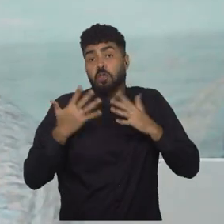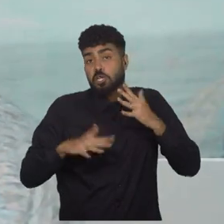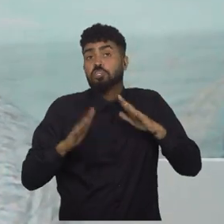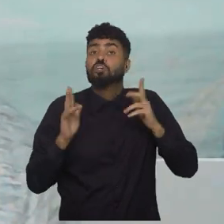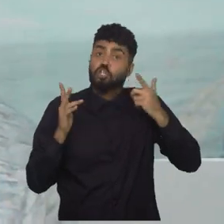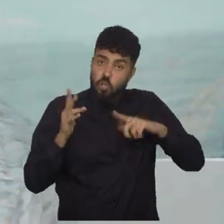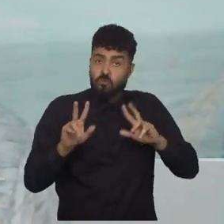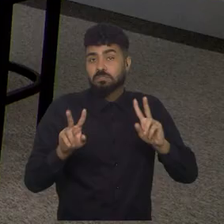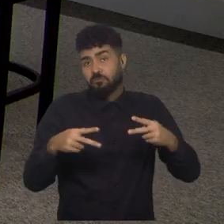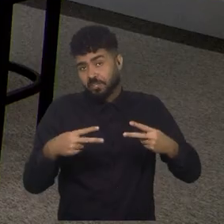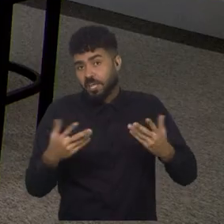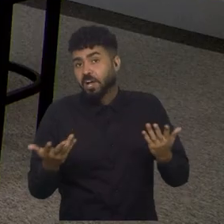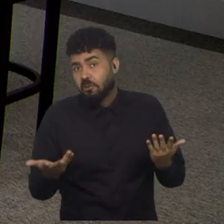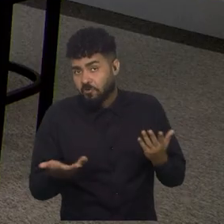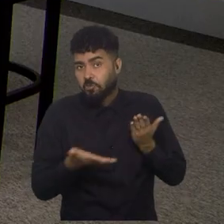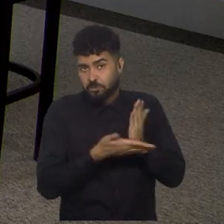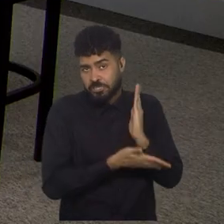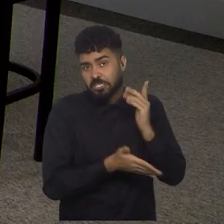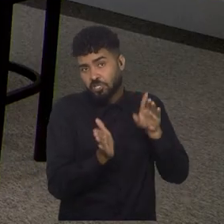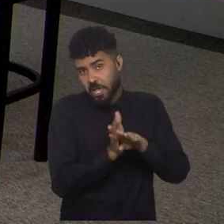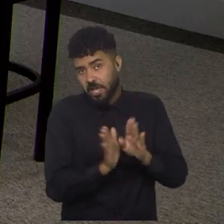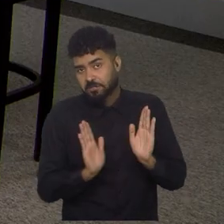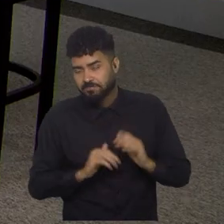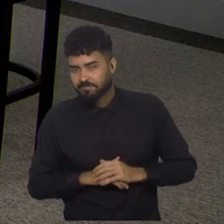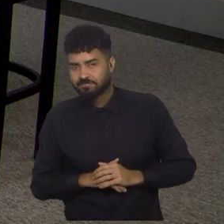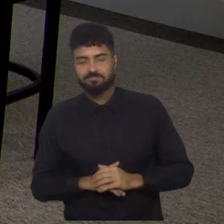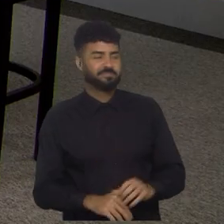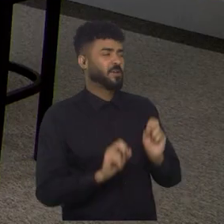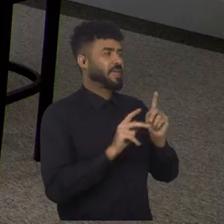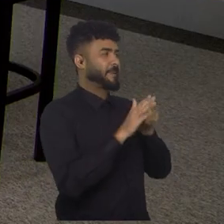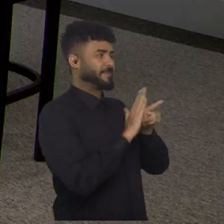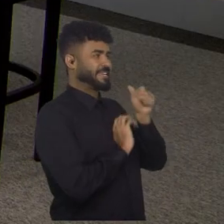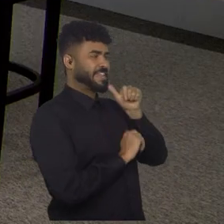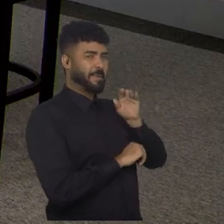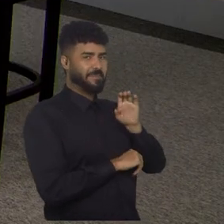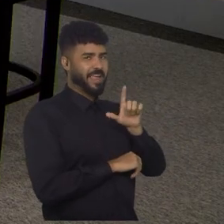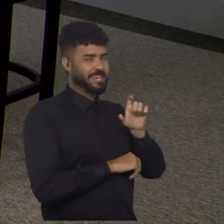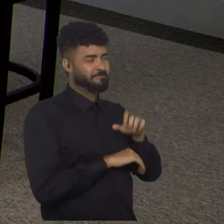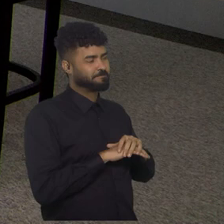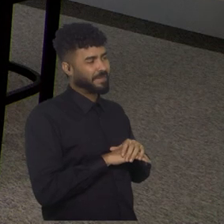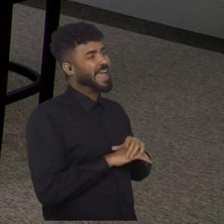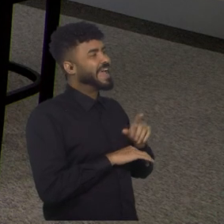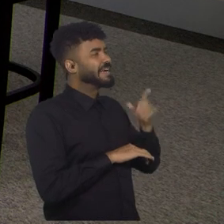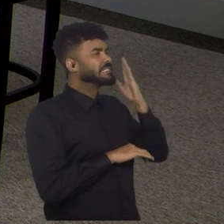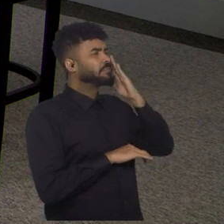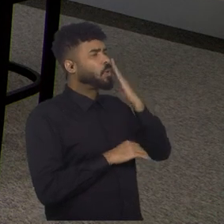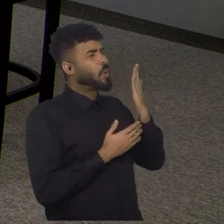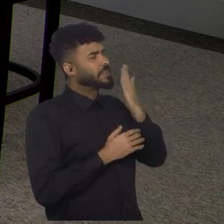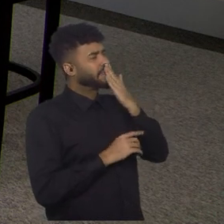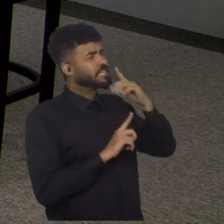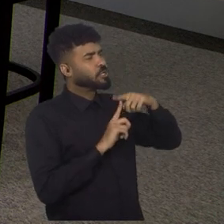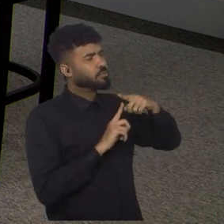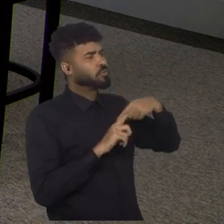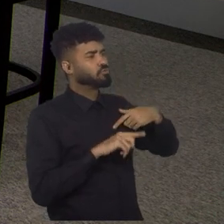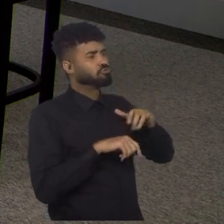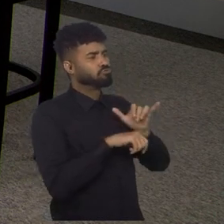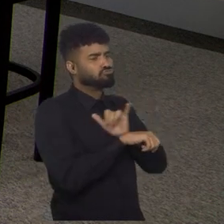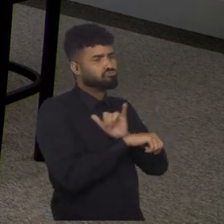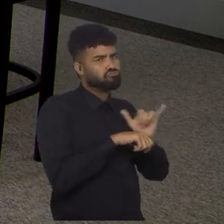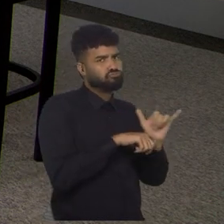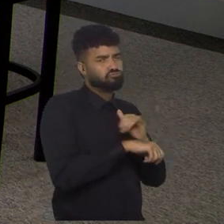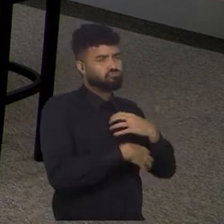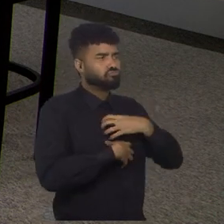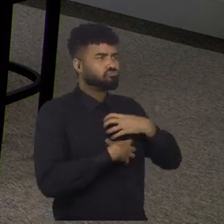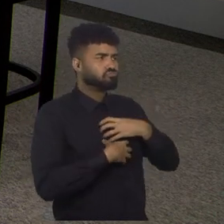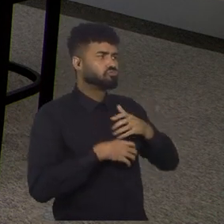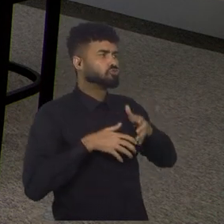e brigue novamente. Beleza. E, Belle, o que a gente pode resumir do tipo de jogo, da tática que a Suécia leva para o